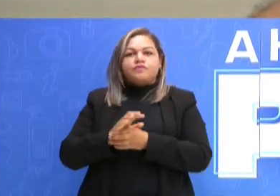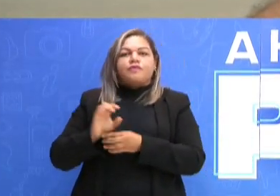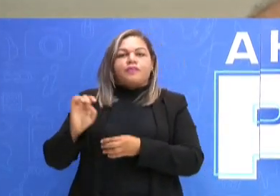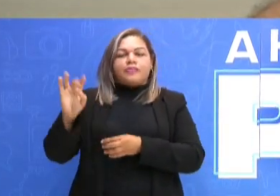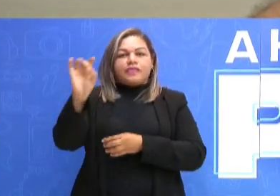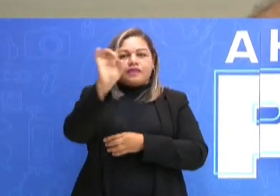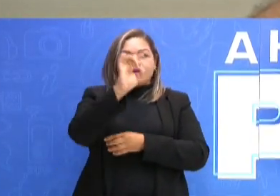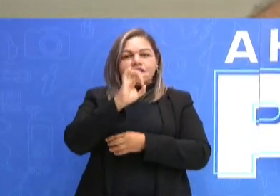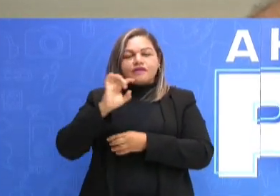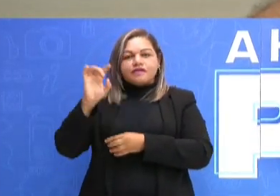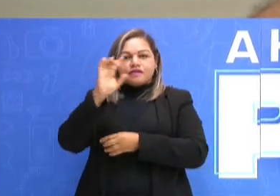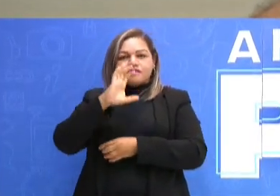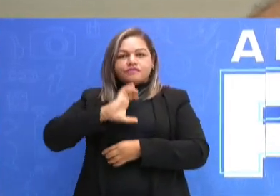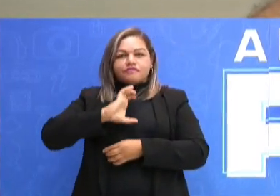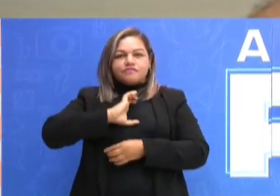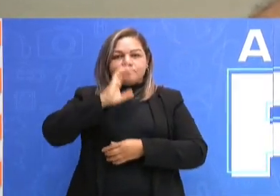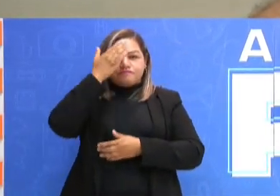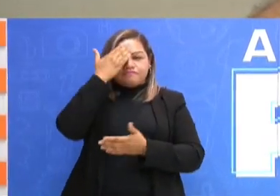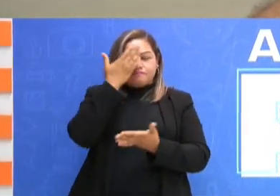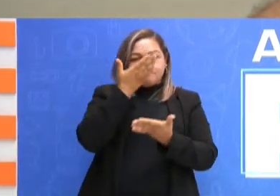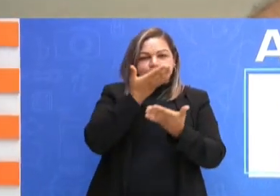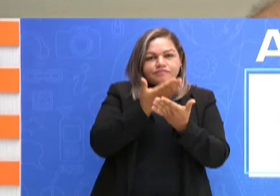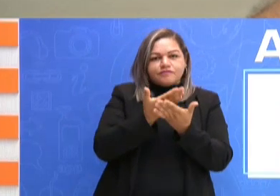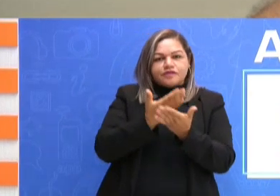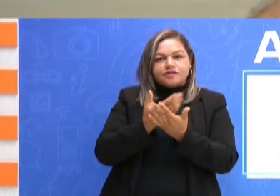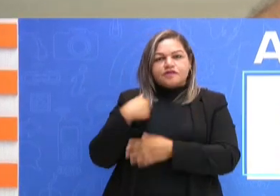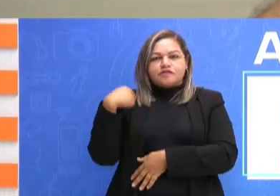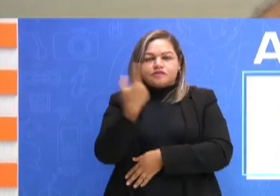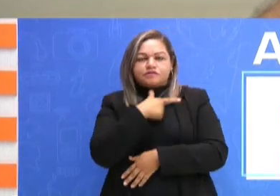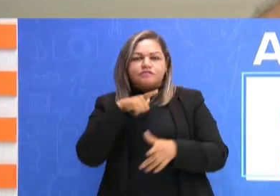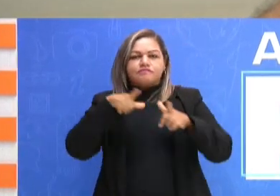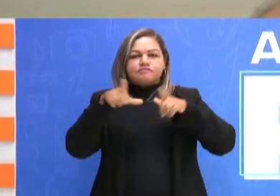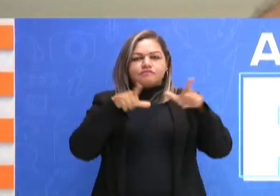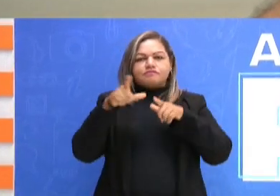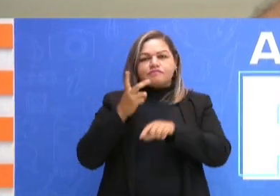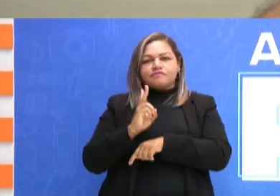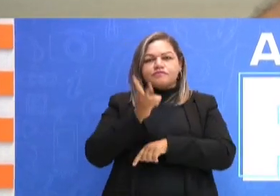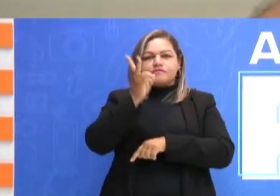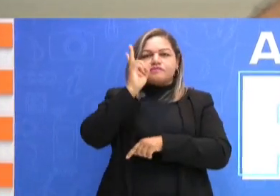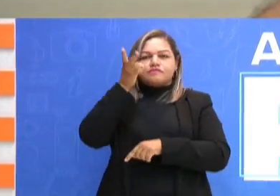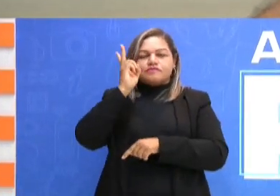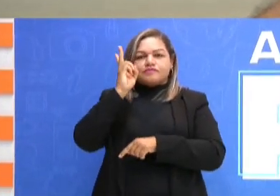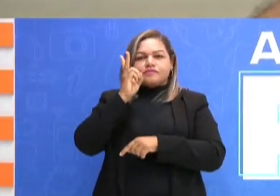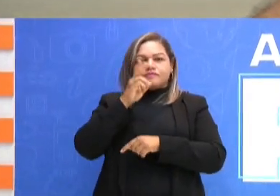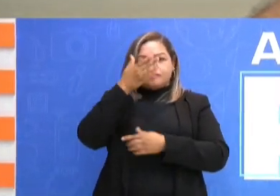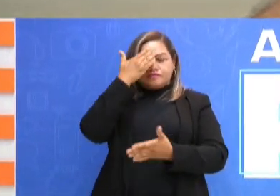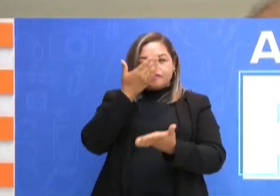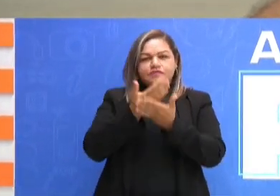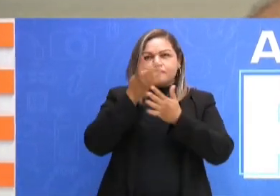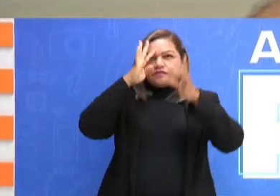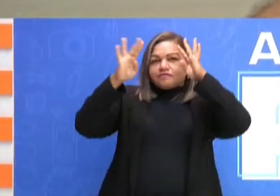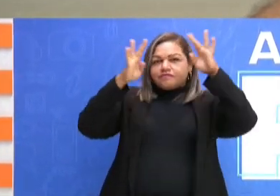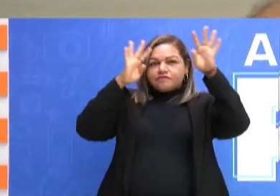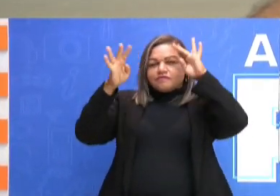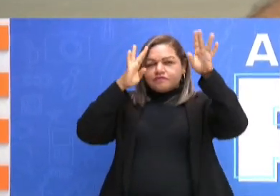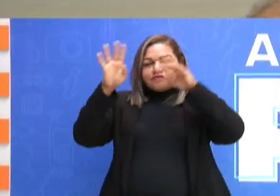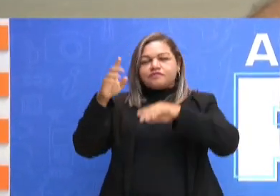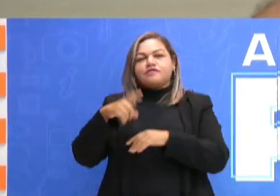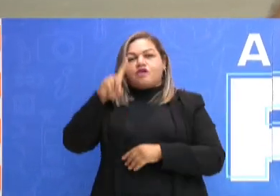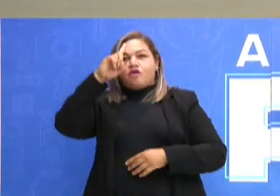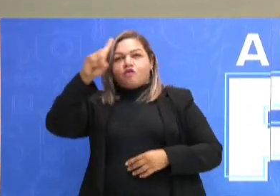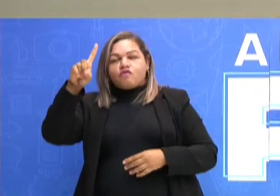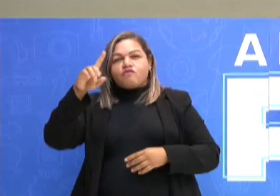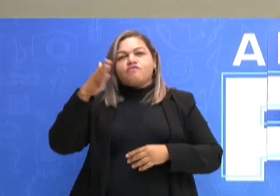um caxiense que acreditou no nosso trabalho, que continua acreditando, que continua sonhando com dias